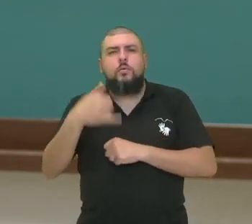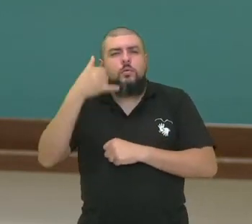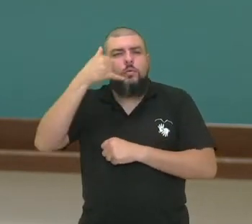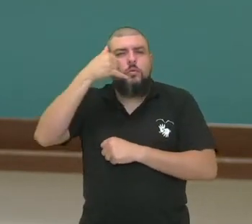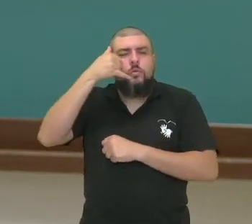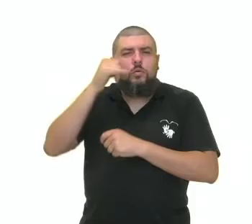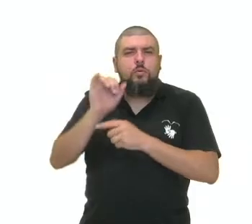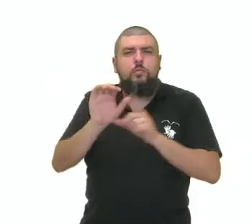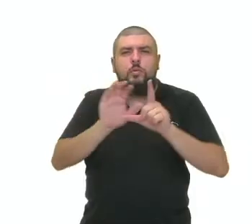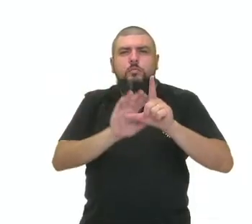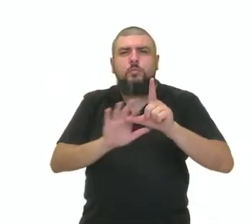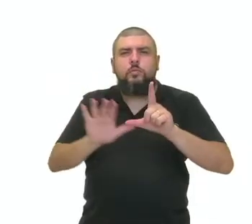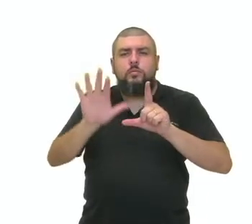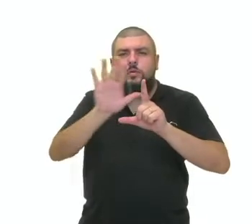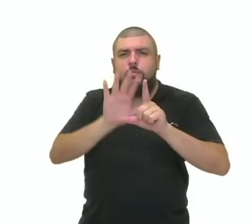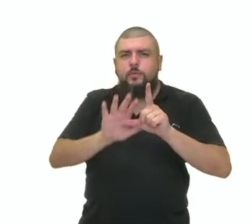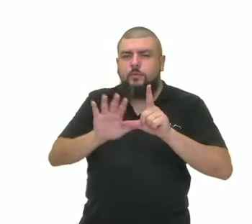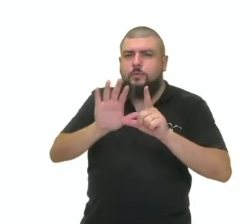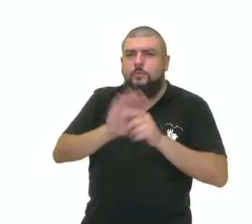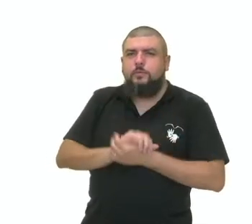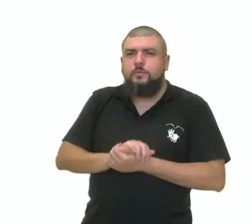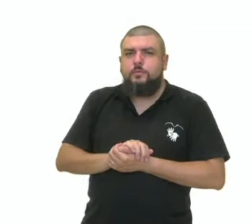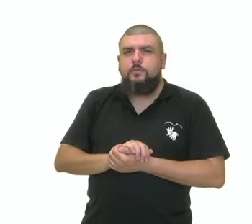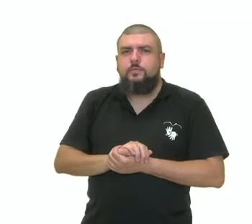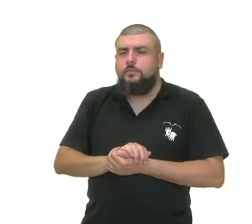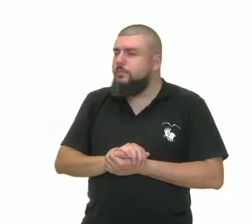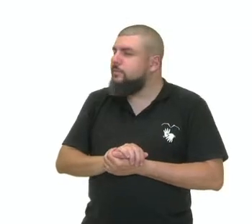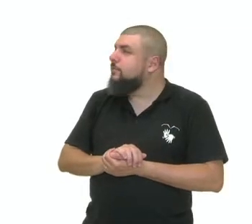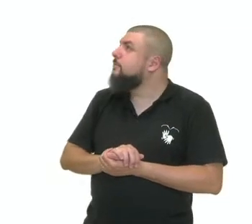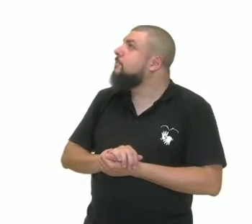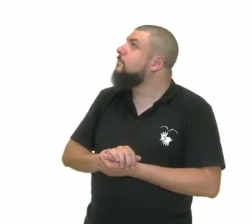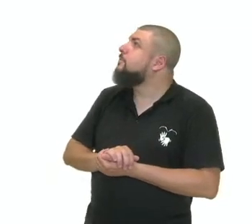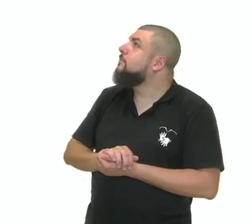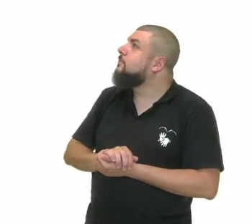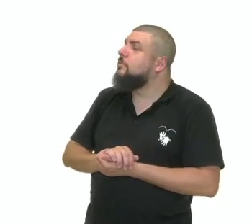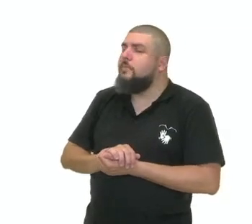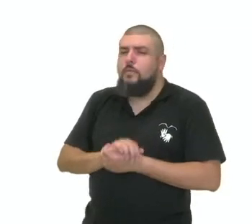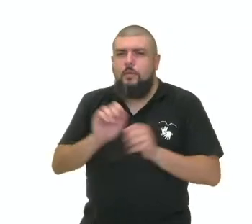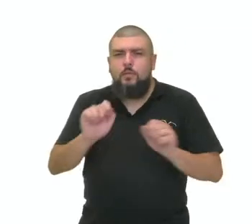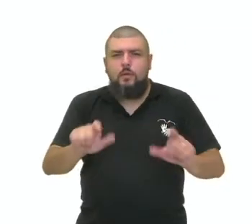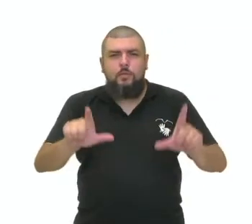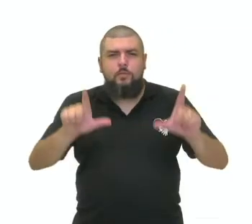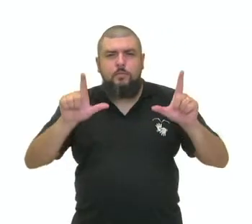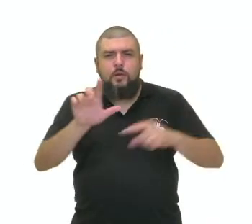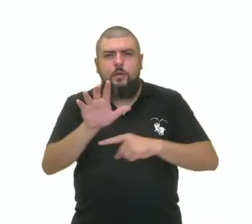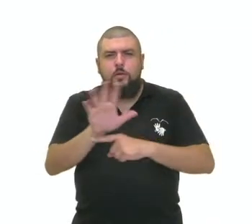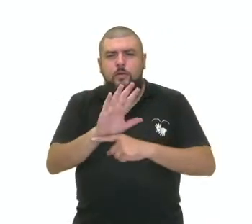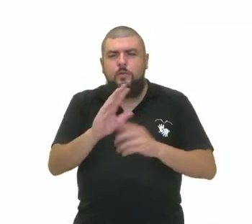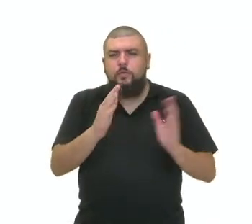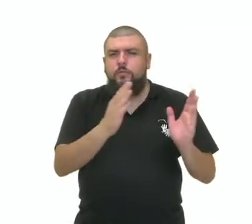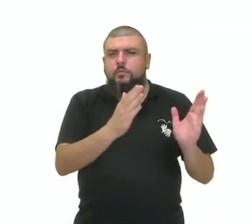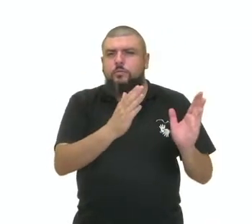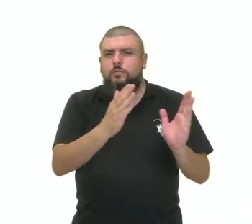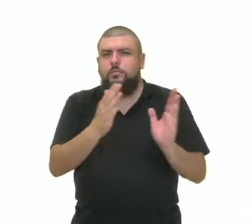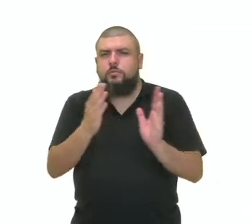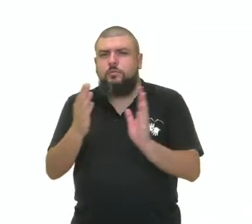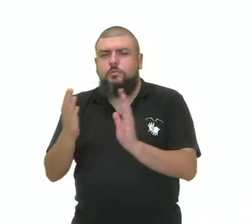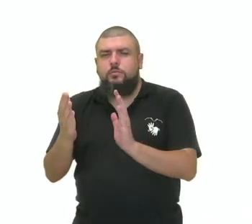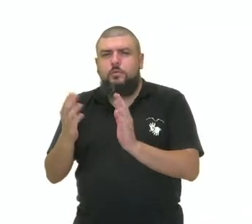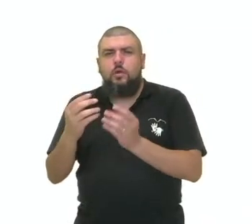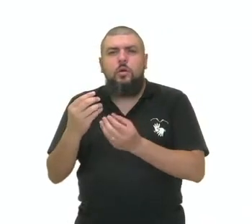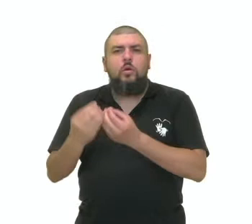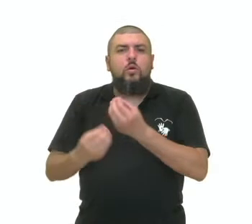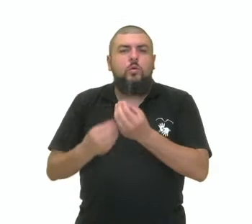Code que vai aparecer aí na sua tela. Então você vai ser levado para um vídeo, uma reportagem bem interessante, gravada lá